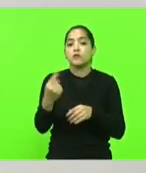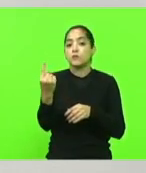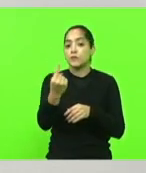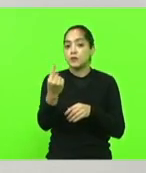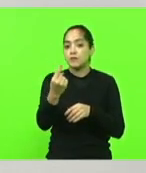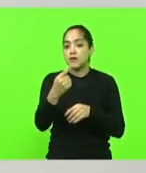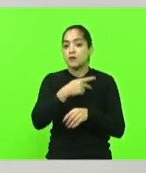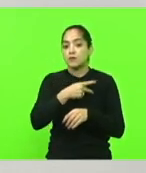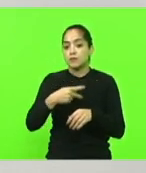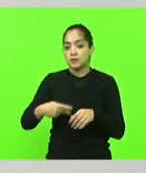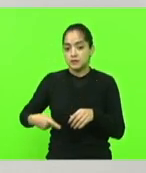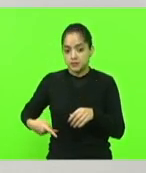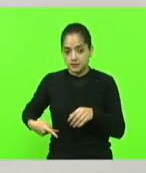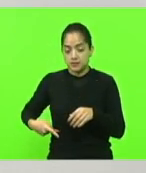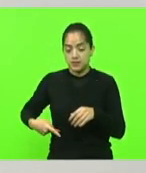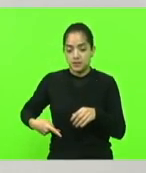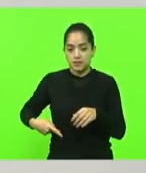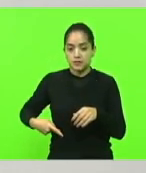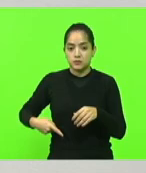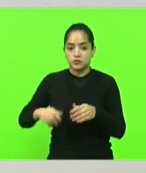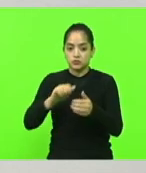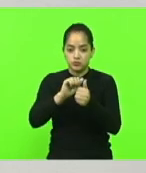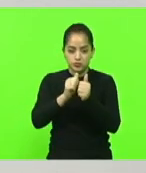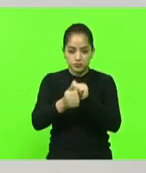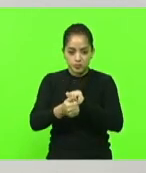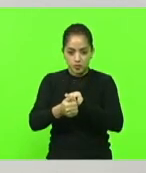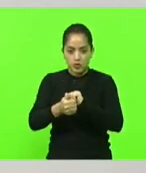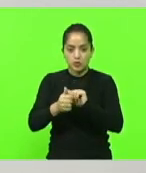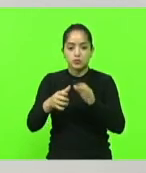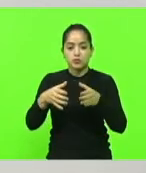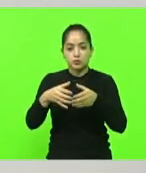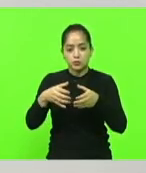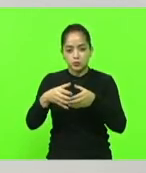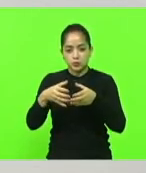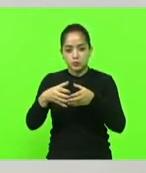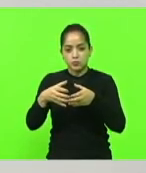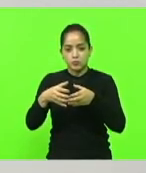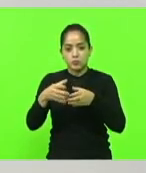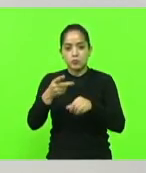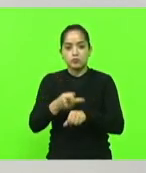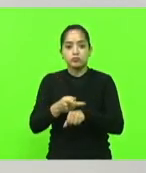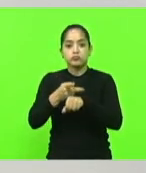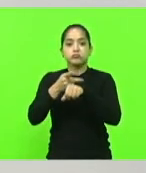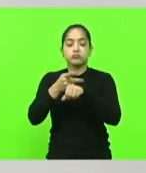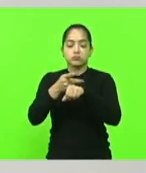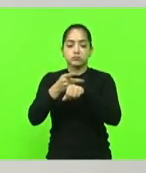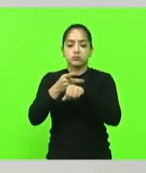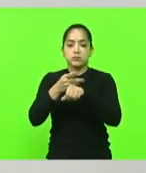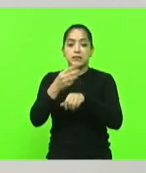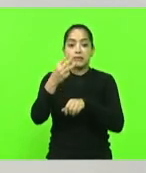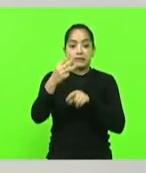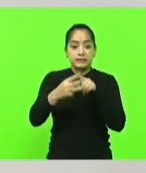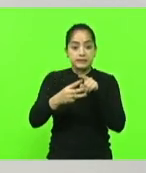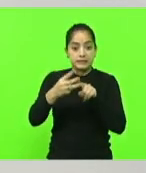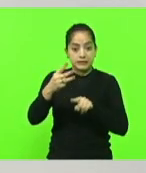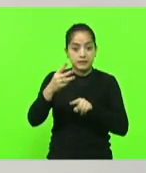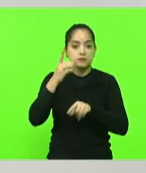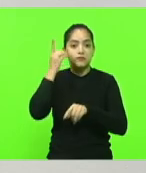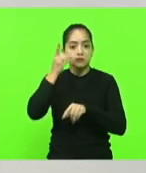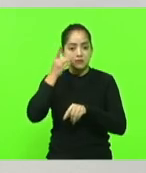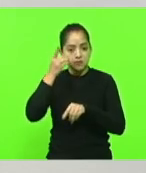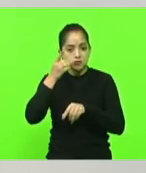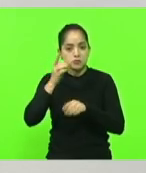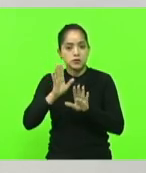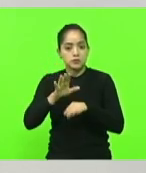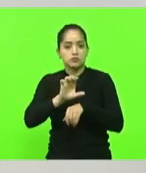presidente do Criciúma Esporte Clube a ser campeão, foi 3 vezes deputado estadual. Então,